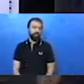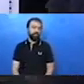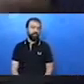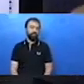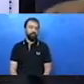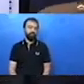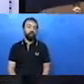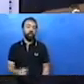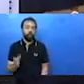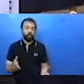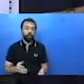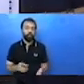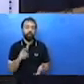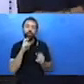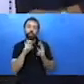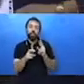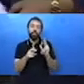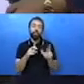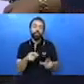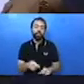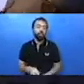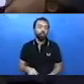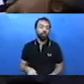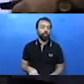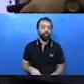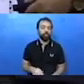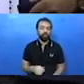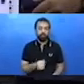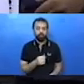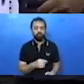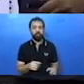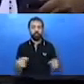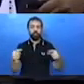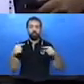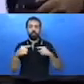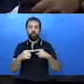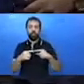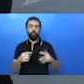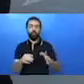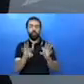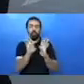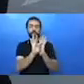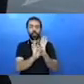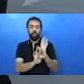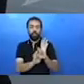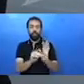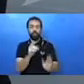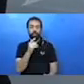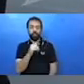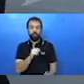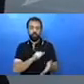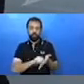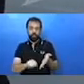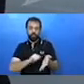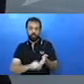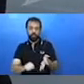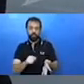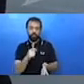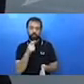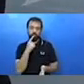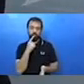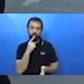responder. Por que as divisas mudam? De acordo com o que a gente marcou lá no texto de vermelho, os